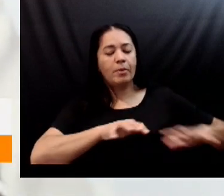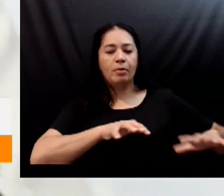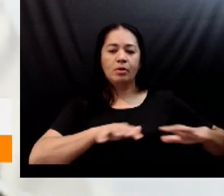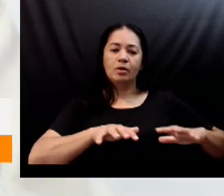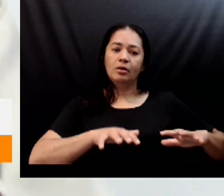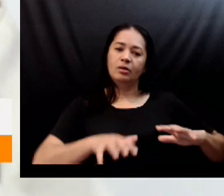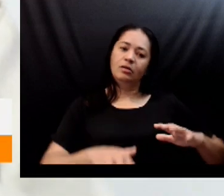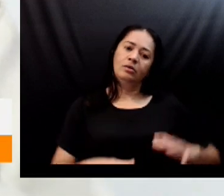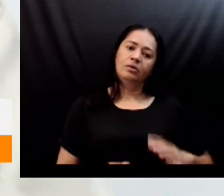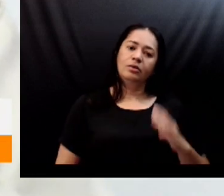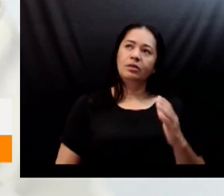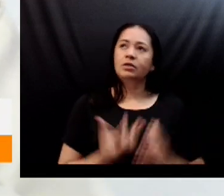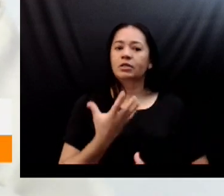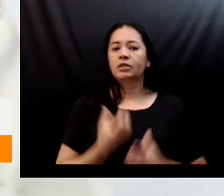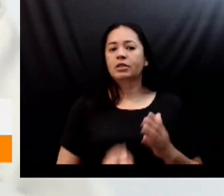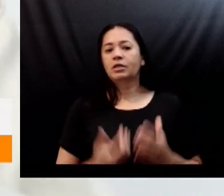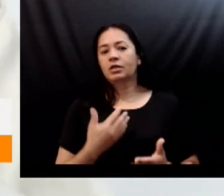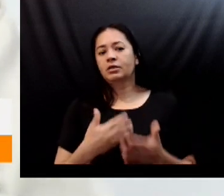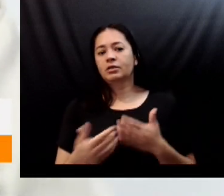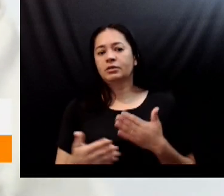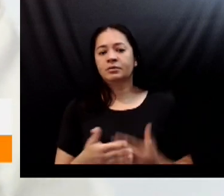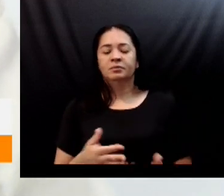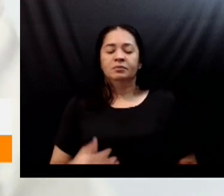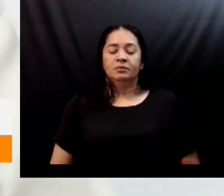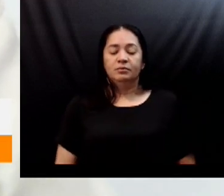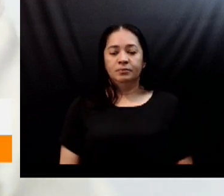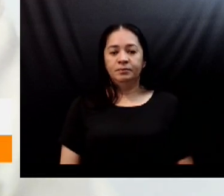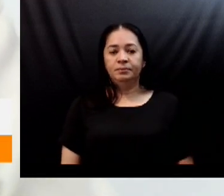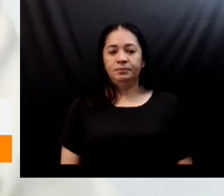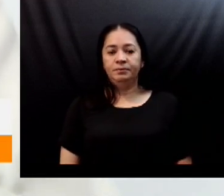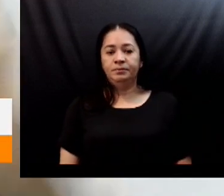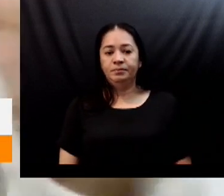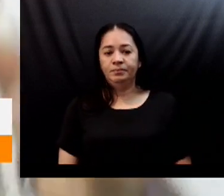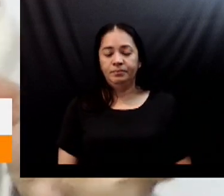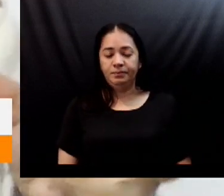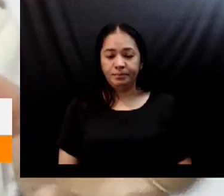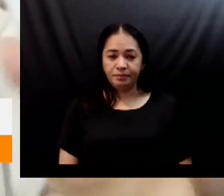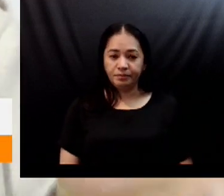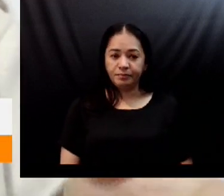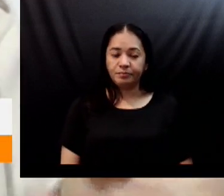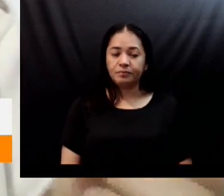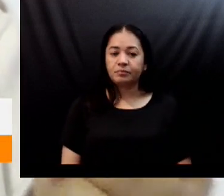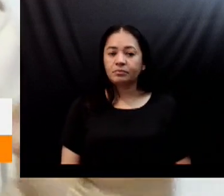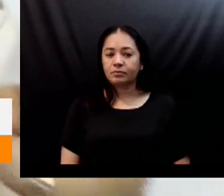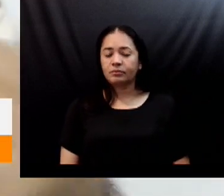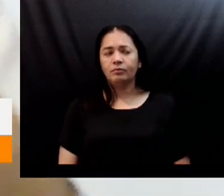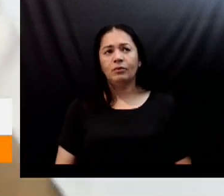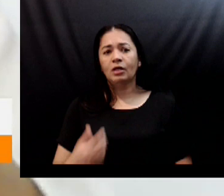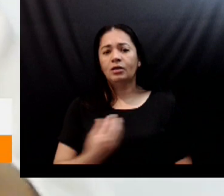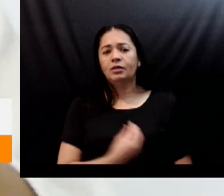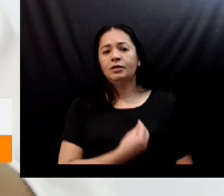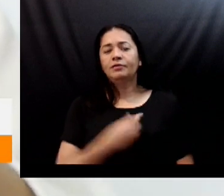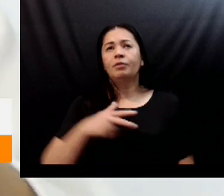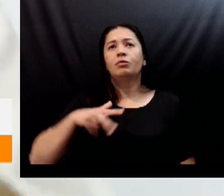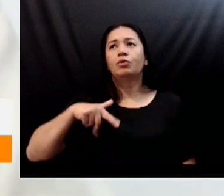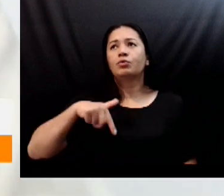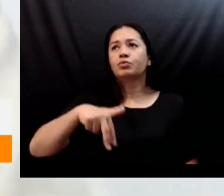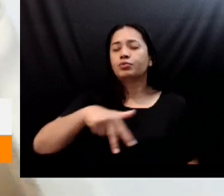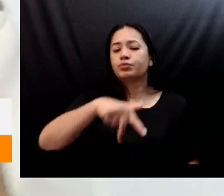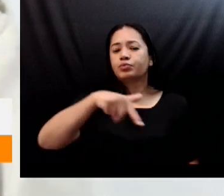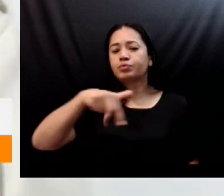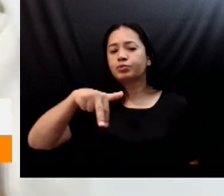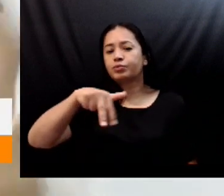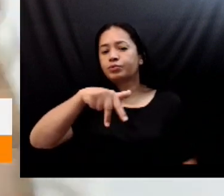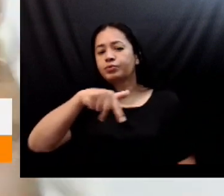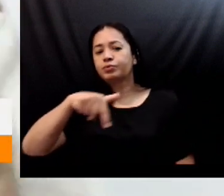algo, mesmo em baixa intensidade. Então seria caminhada ao ar livre, praticar um hobby,